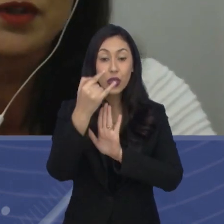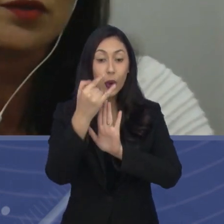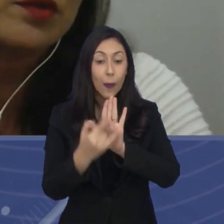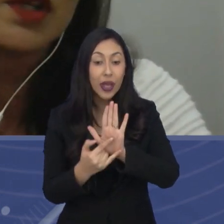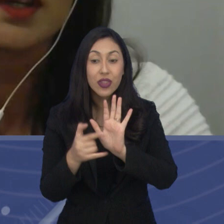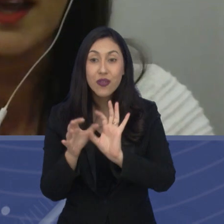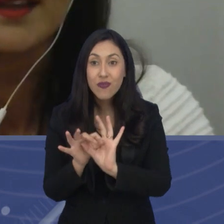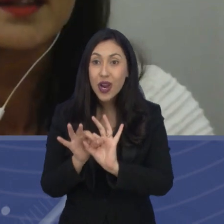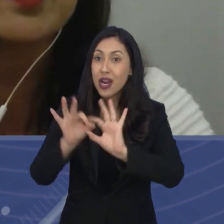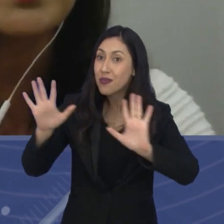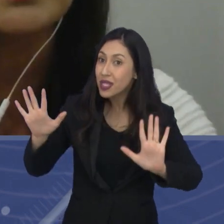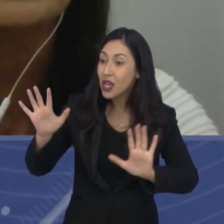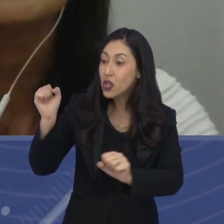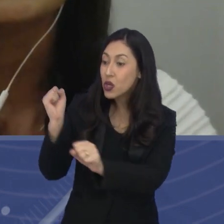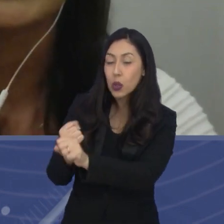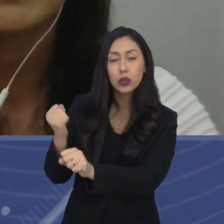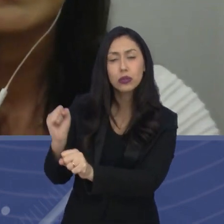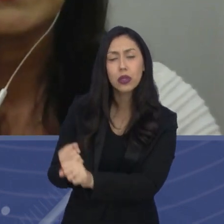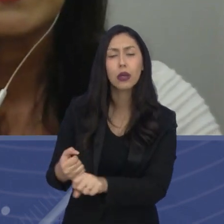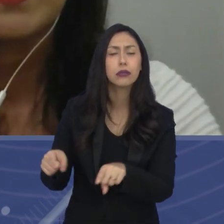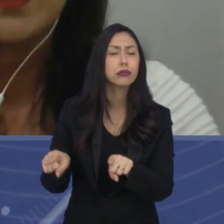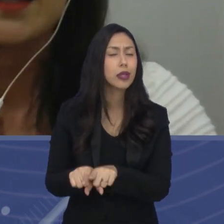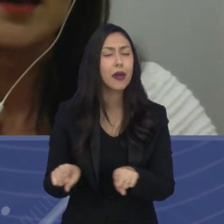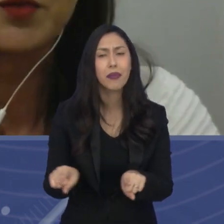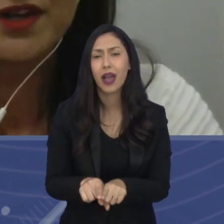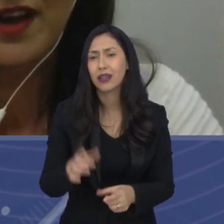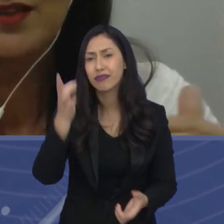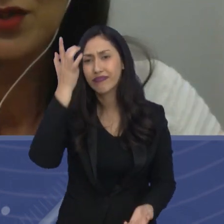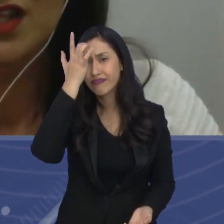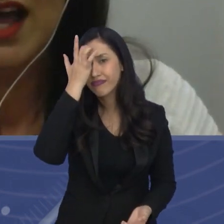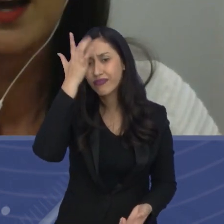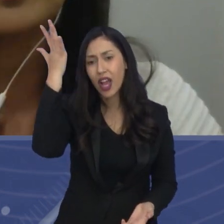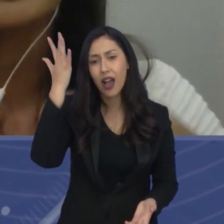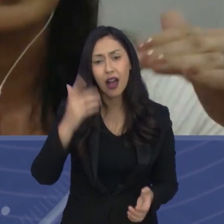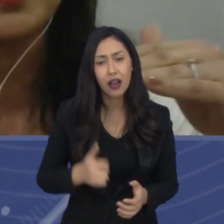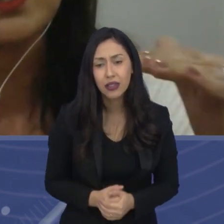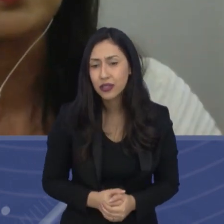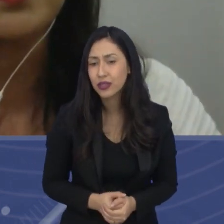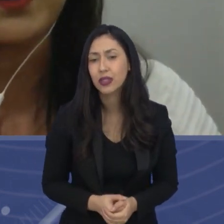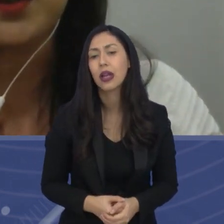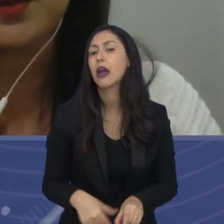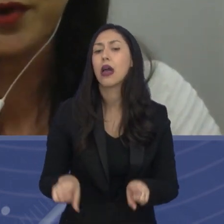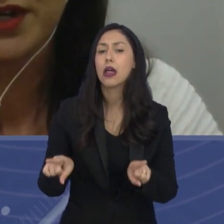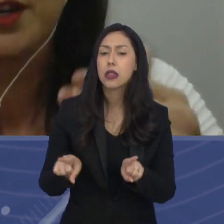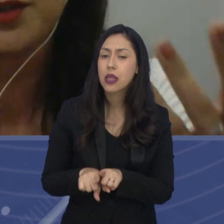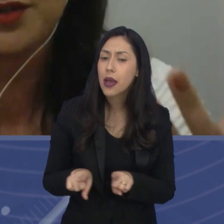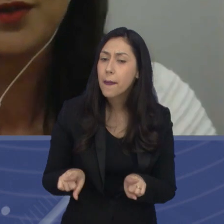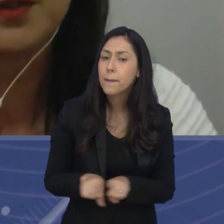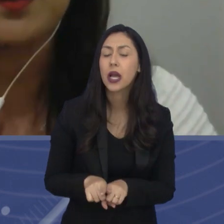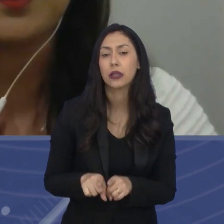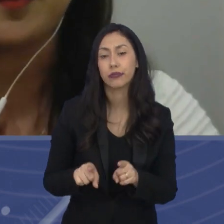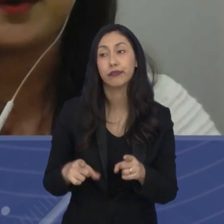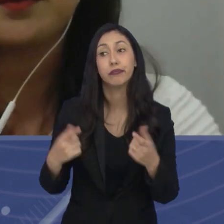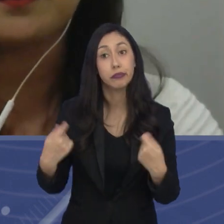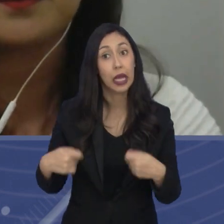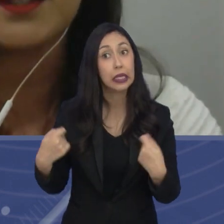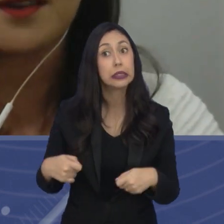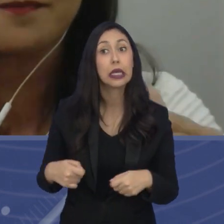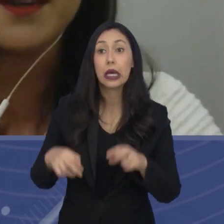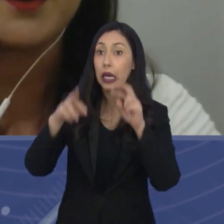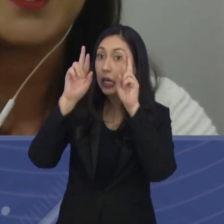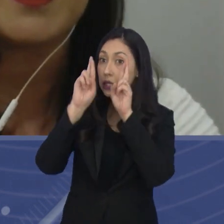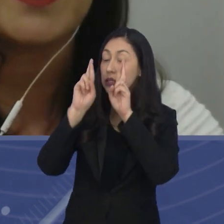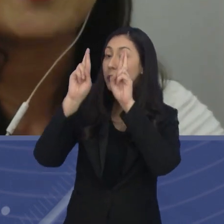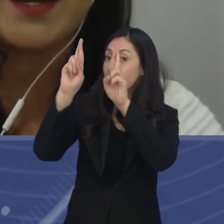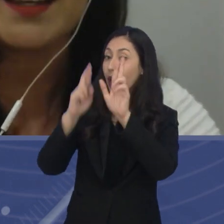na prefeitura, é tranquilo. Observados, claro, os fatores urbanísticos, que o Dr. Paulo